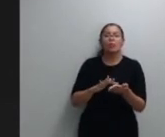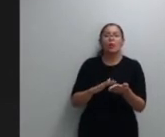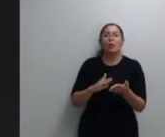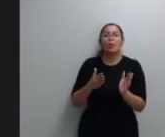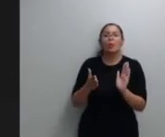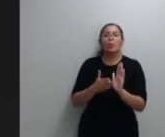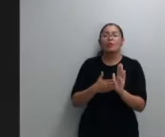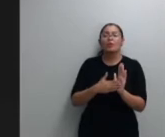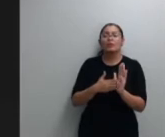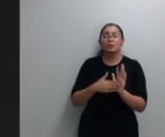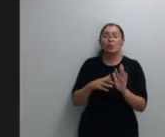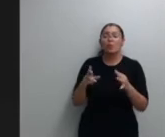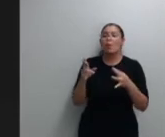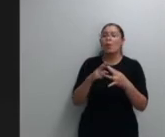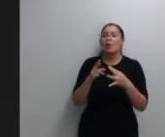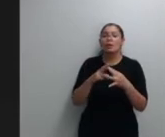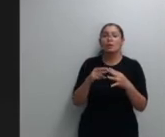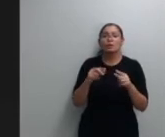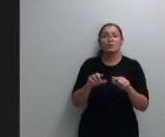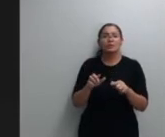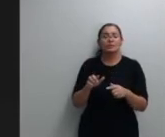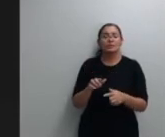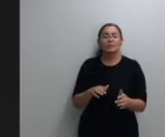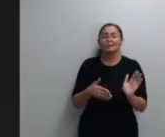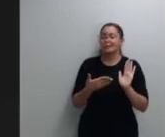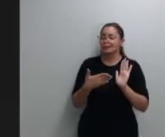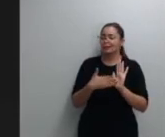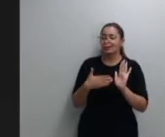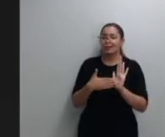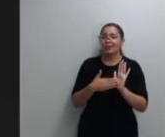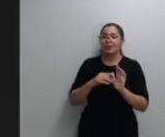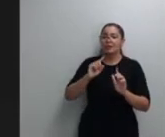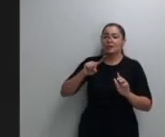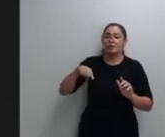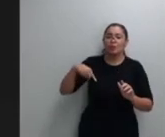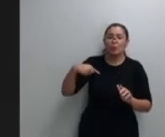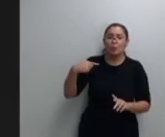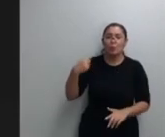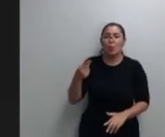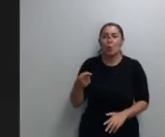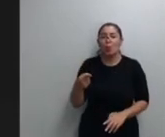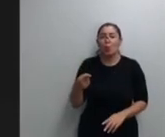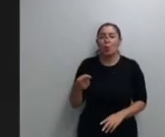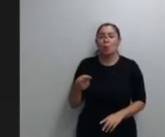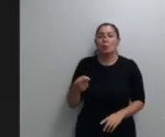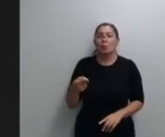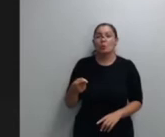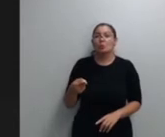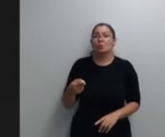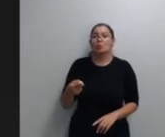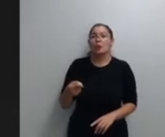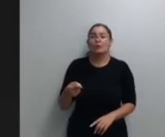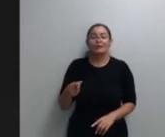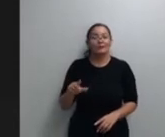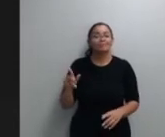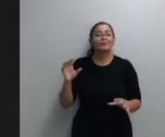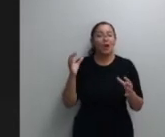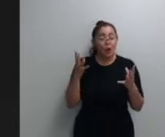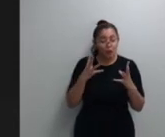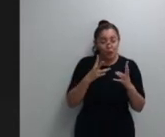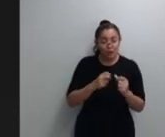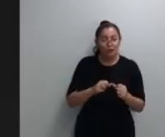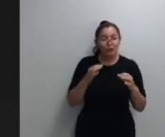recurso ordinário em documentos mas isso aí depois foi devidamente no caso sanado não houve nenhum